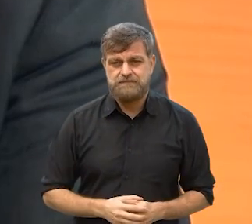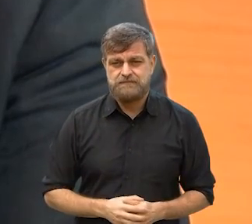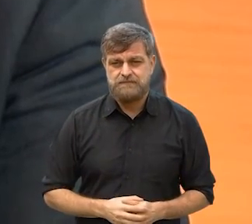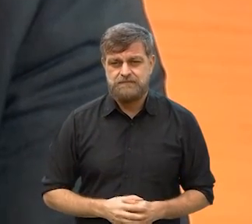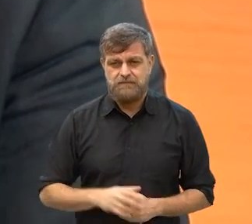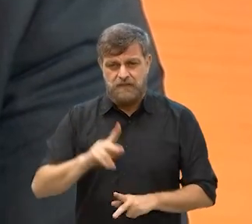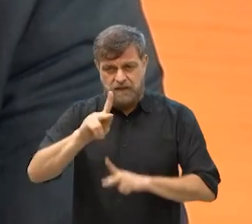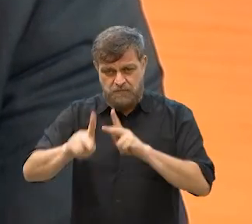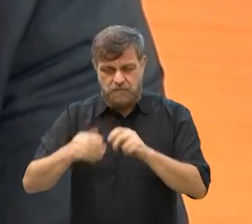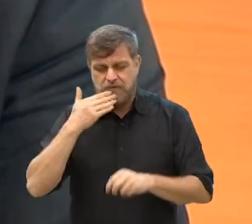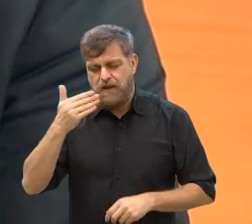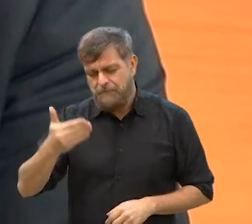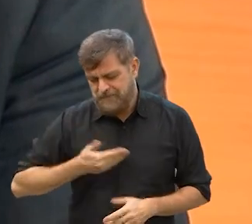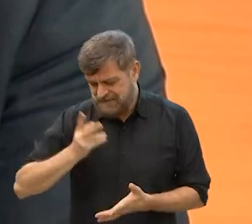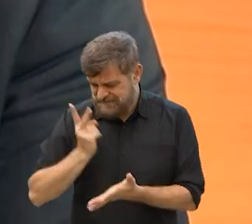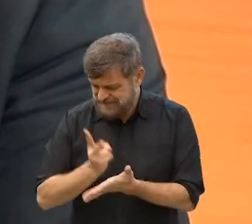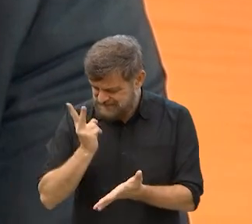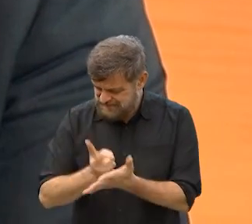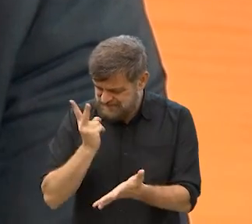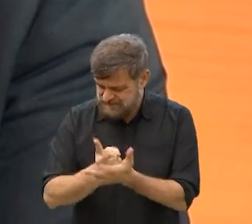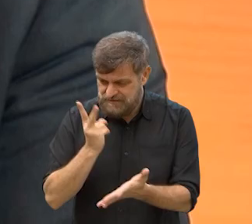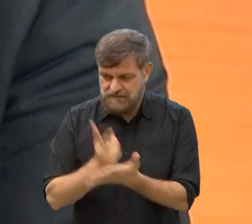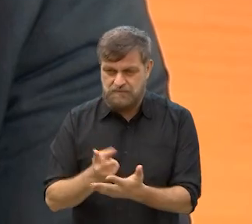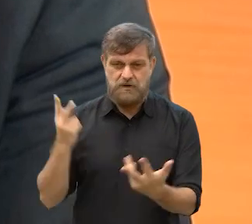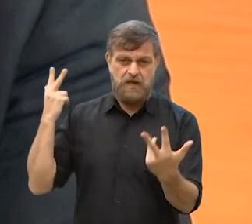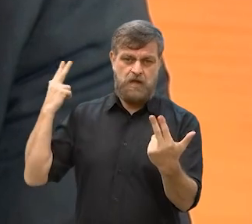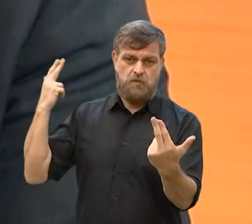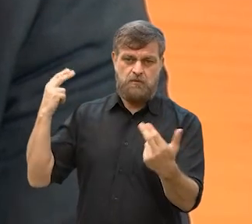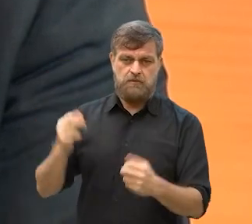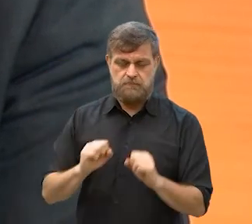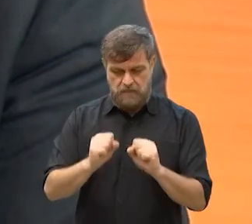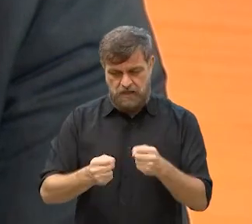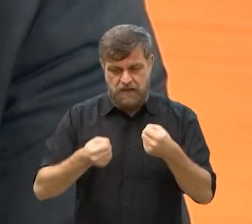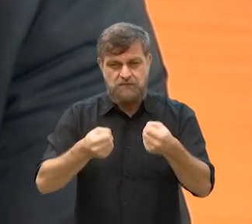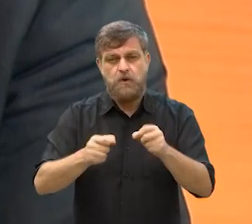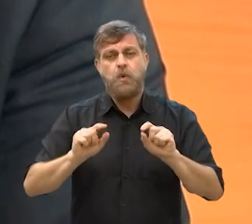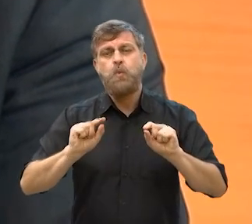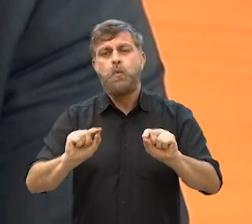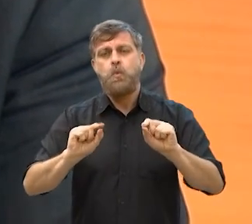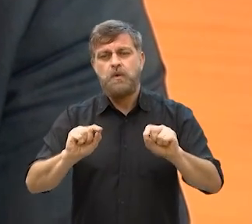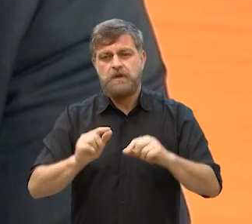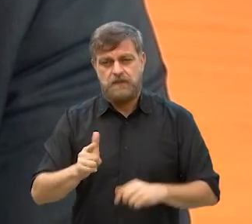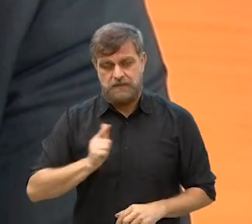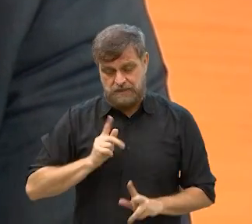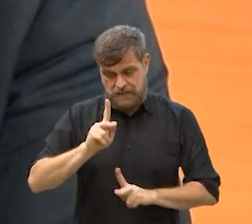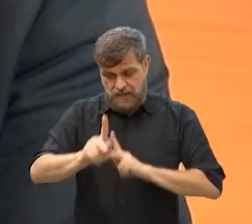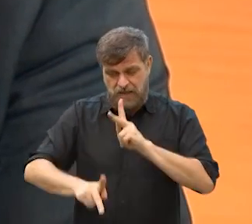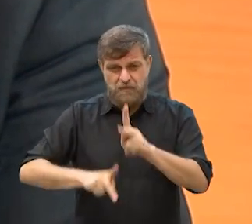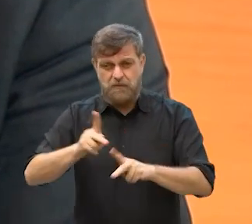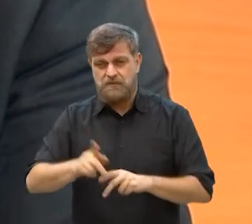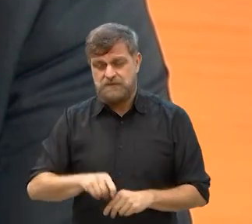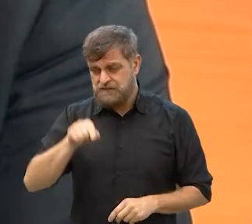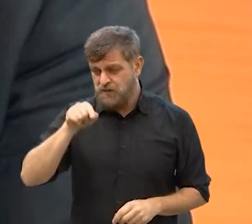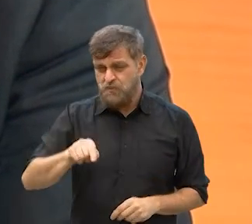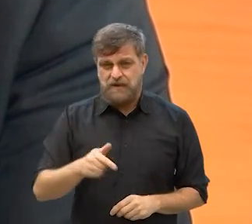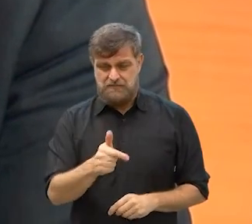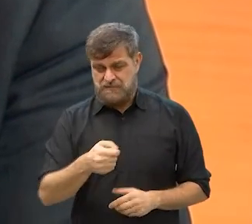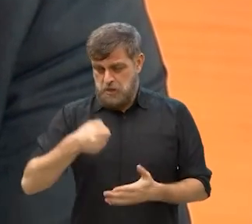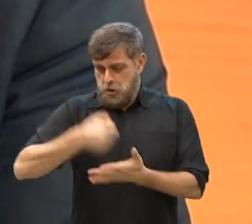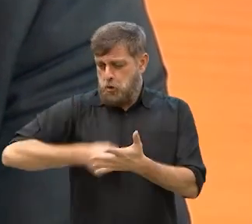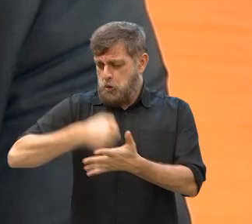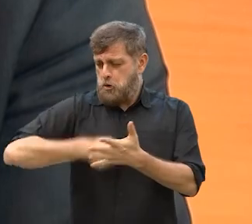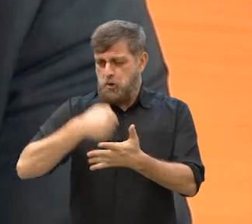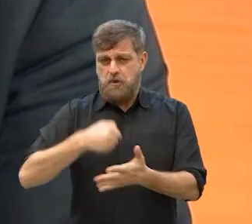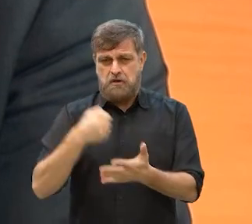da população é a mesma. É a mesma. Eu reforço aquilo que disse. A população, ela não é nem tão